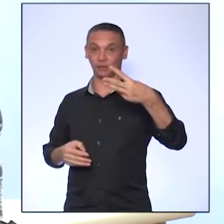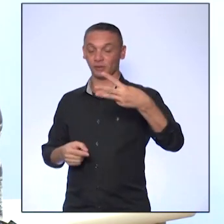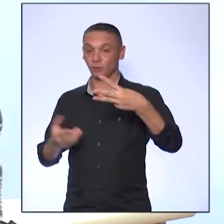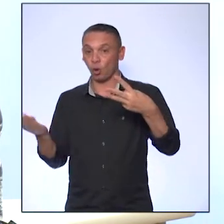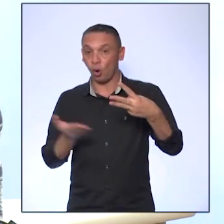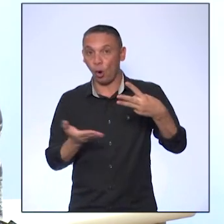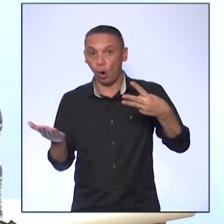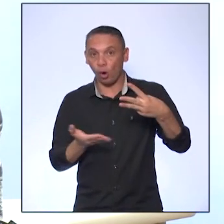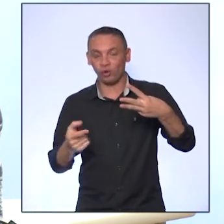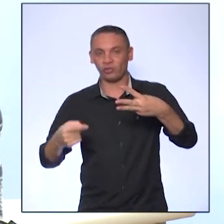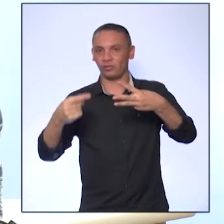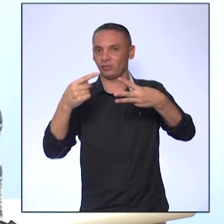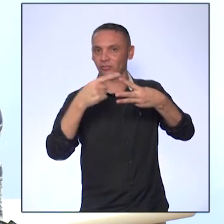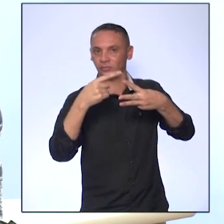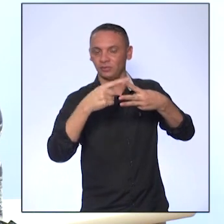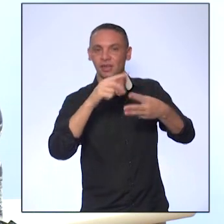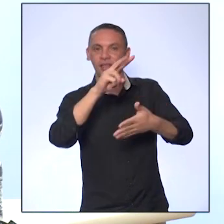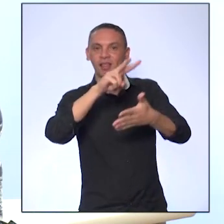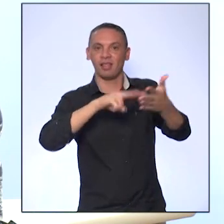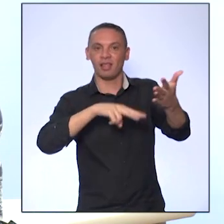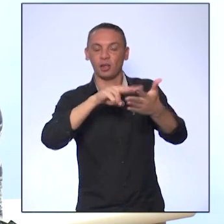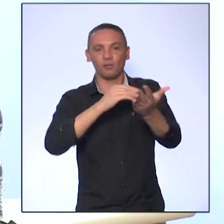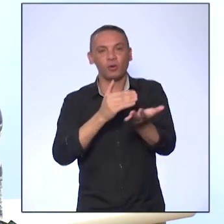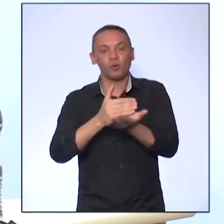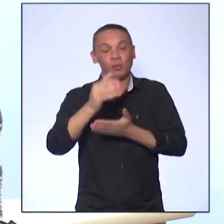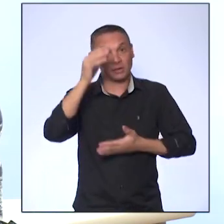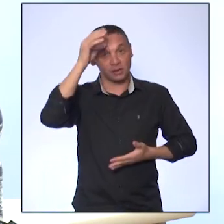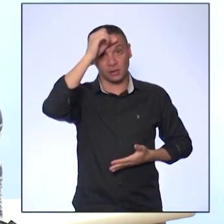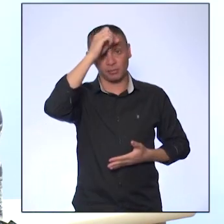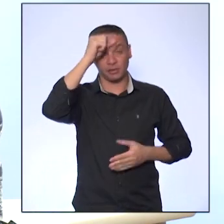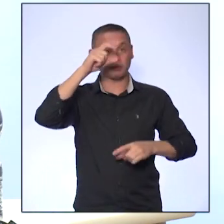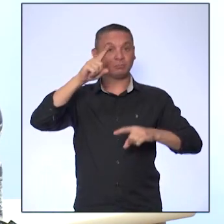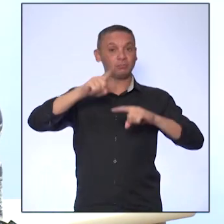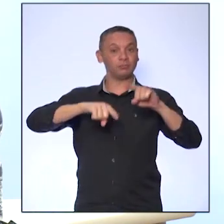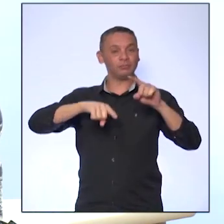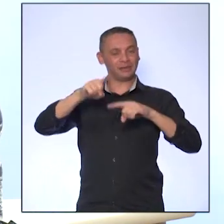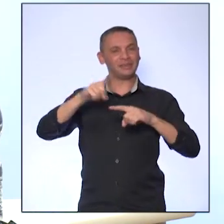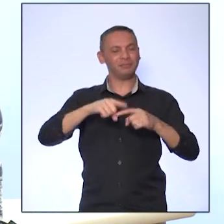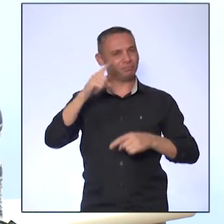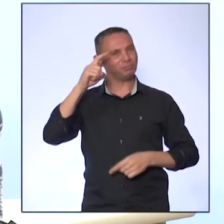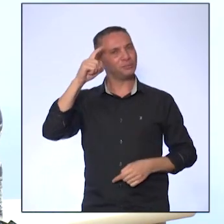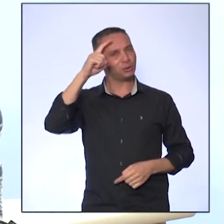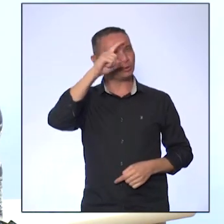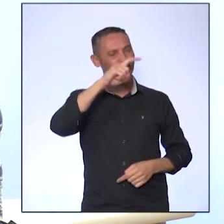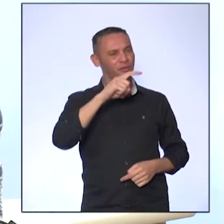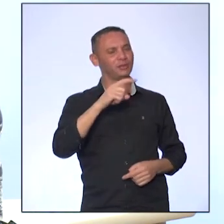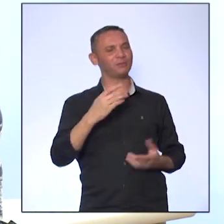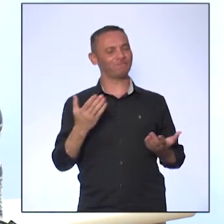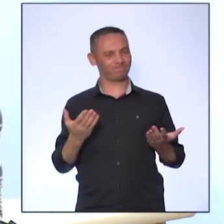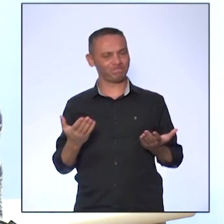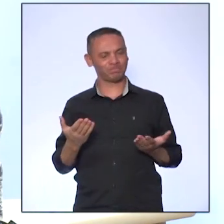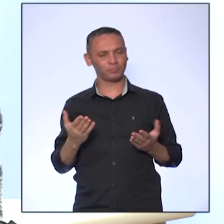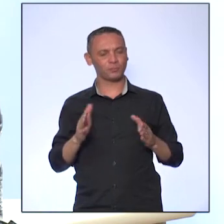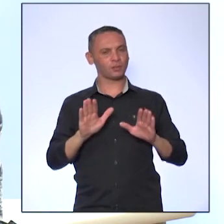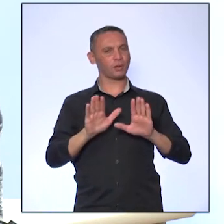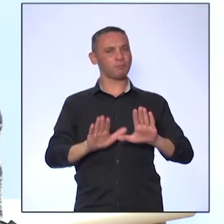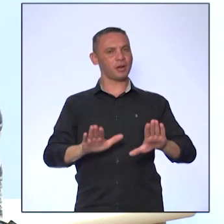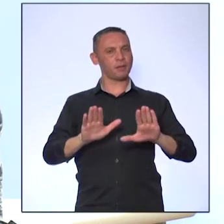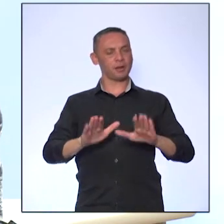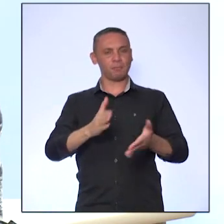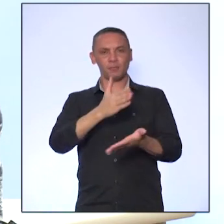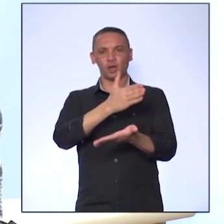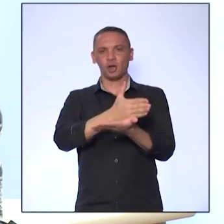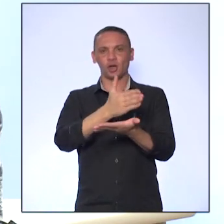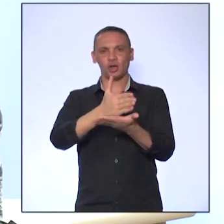vamos começar as estratégias de leitura. É uma matéria pesadinha, então eu achei melhor, mais prudente, dividi-la em